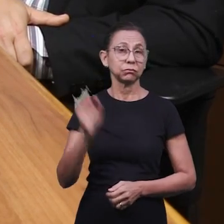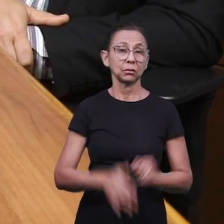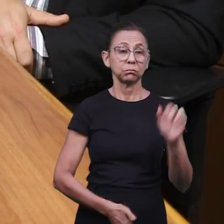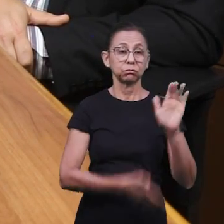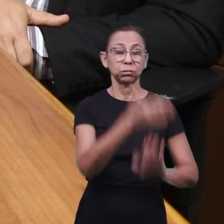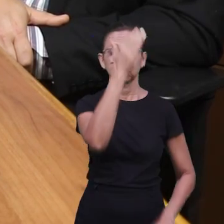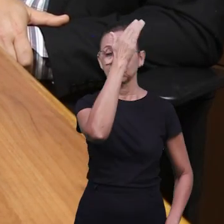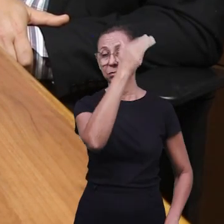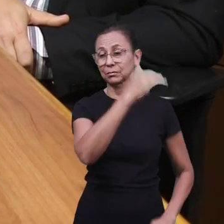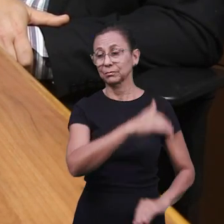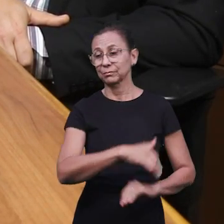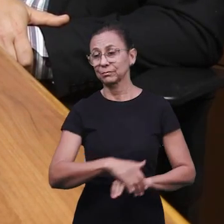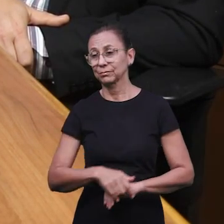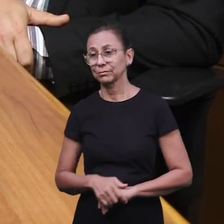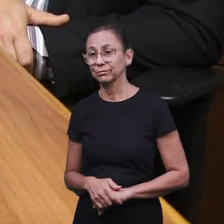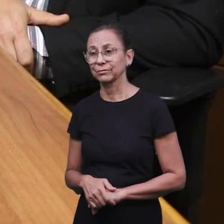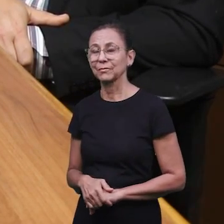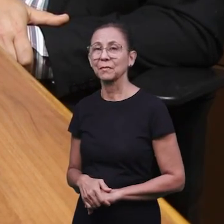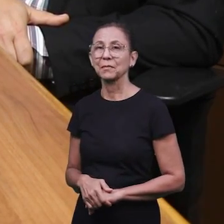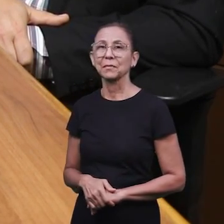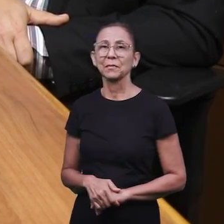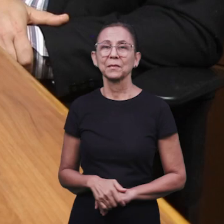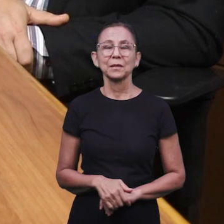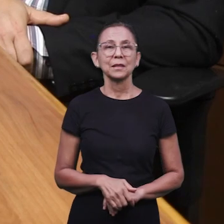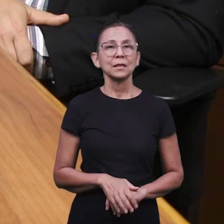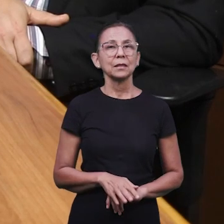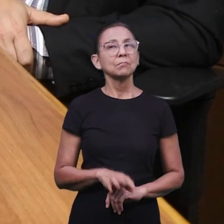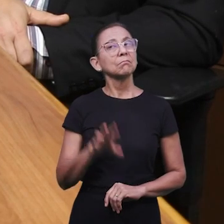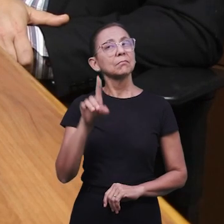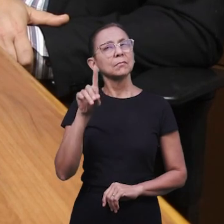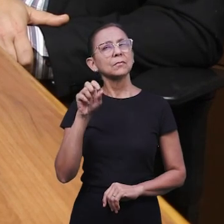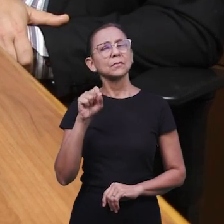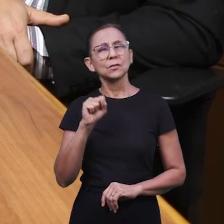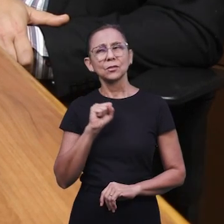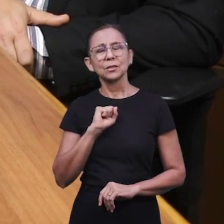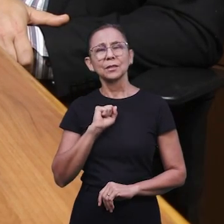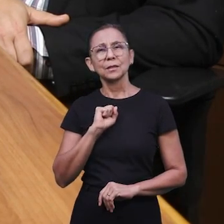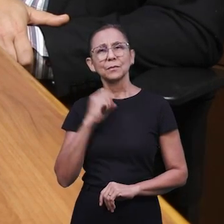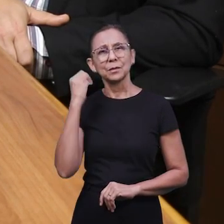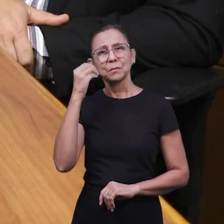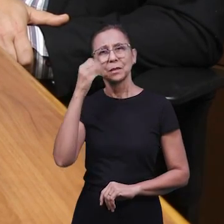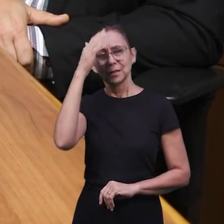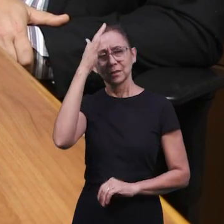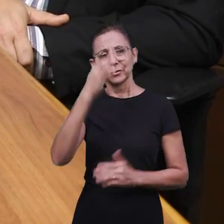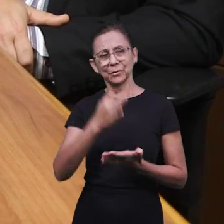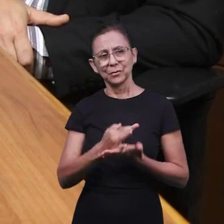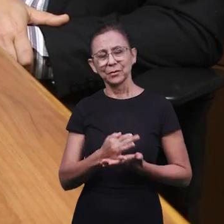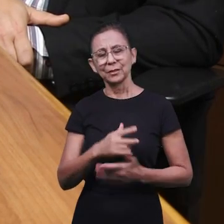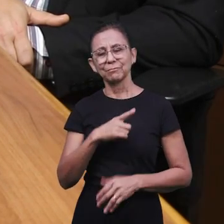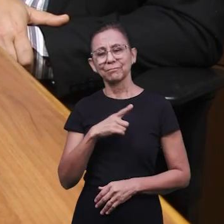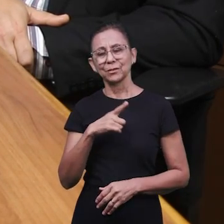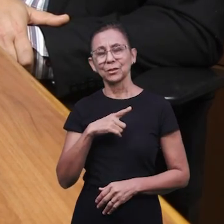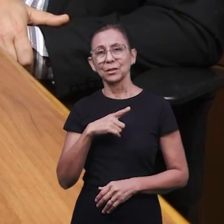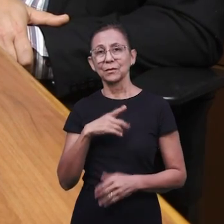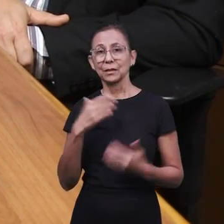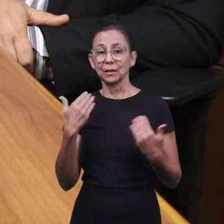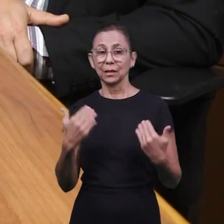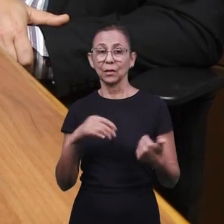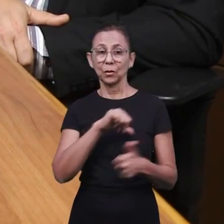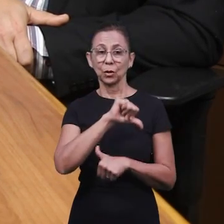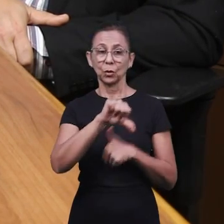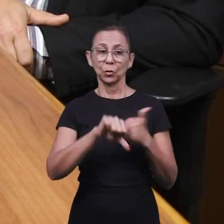fugia. Mas quando eu tive também um encontro com essa fé, mudou. Então, os